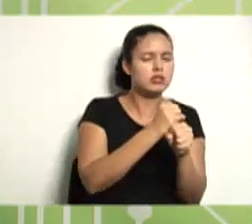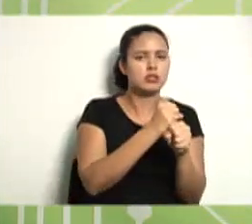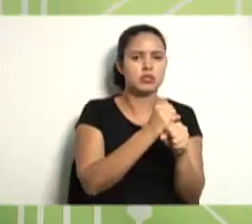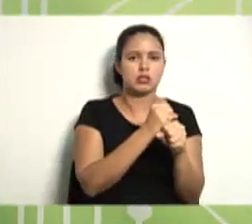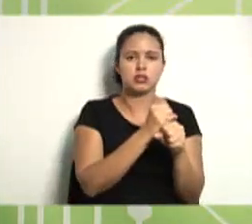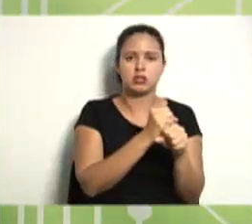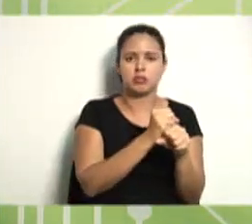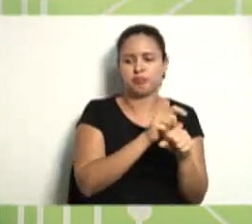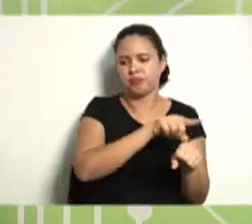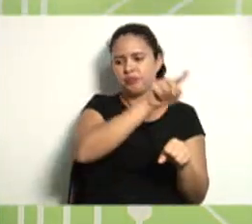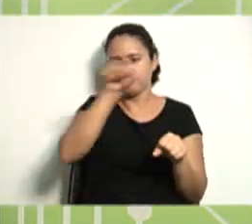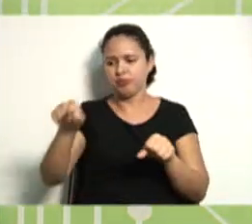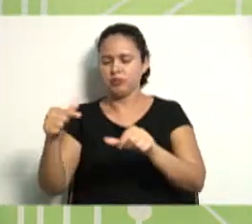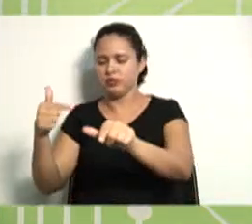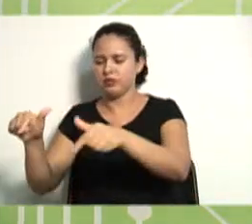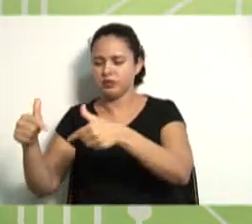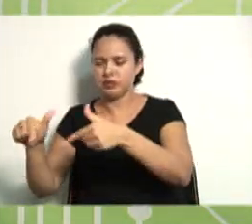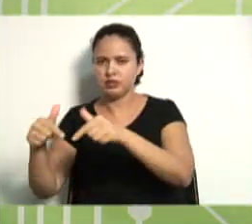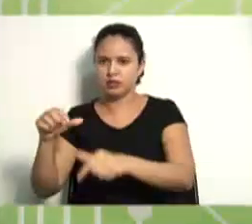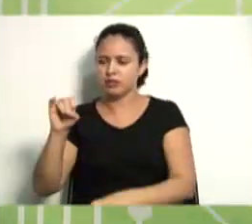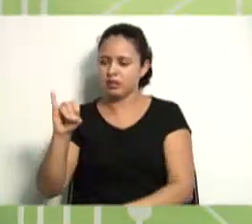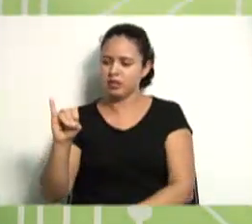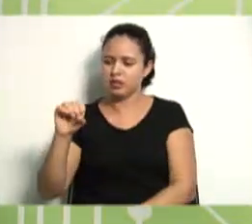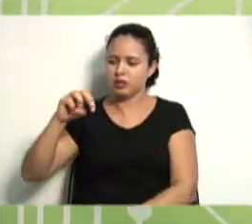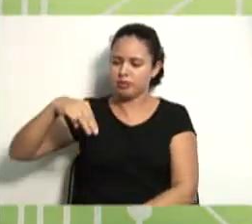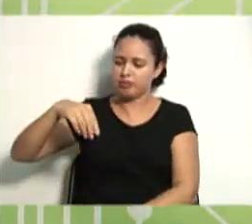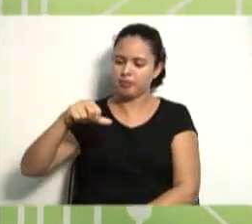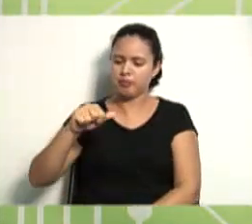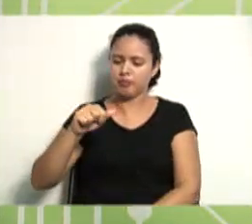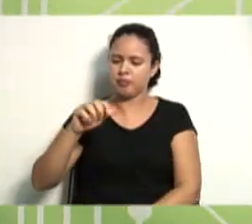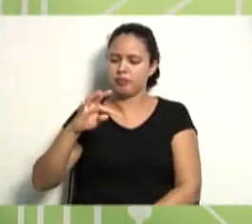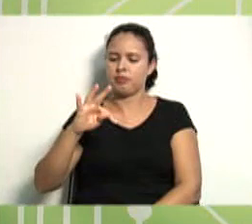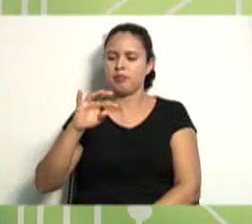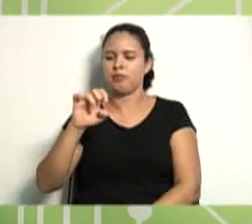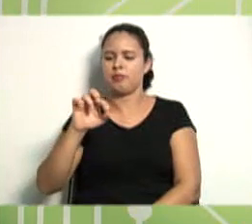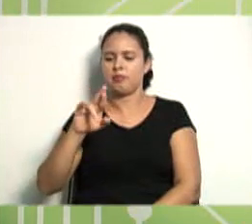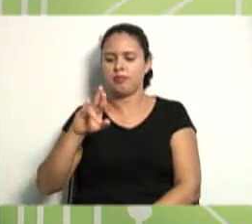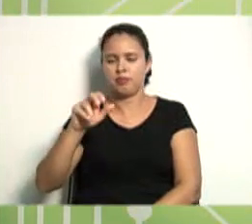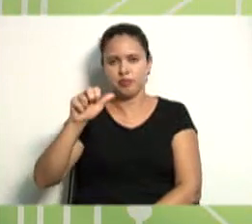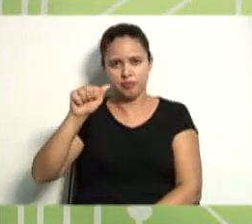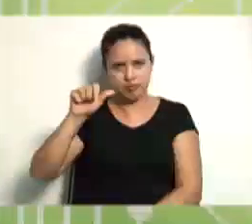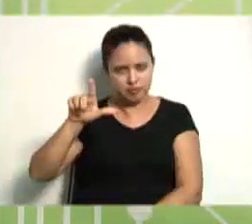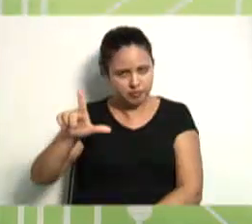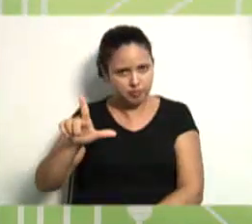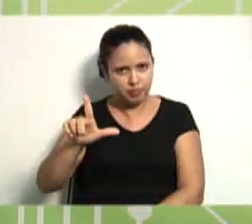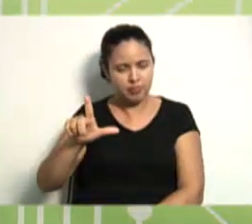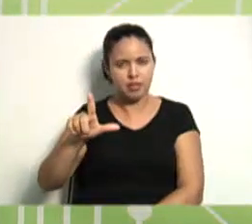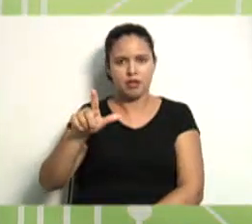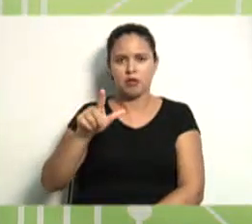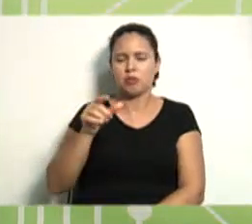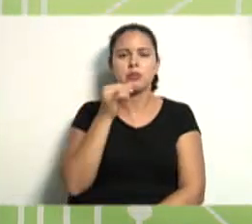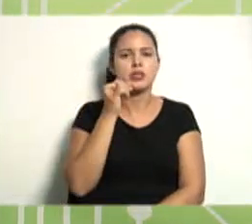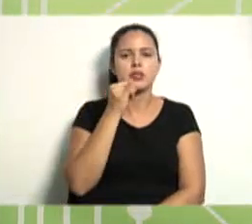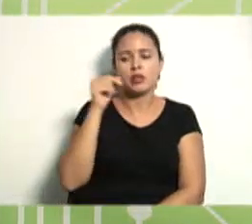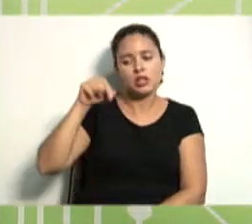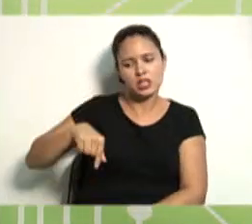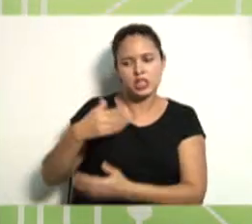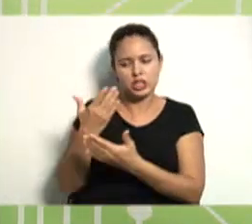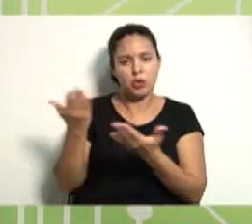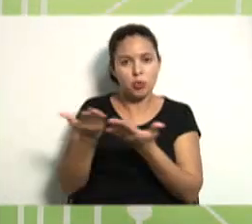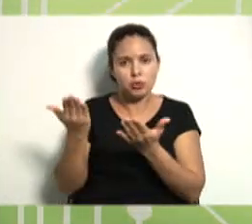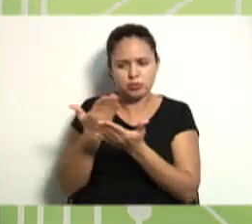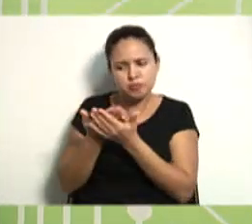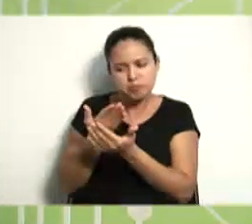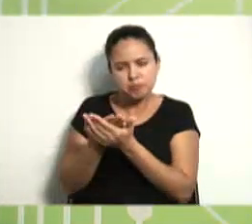trabalho imaterial, como por exemplo essa aula, não é possível quantificar, não é possível tocar.